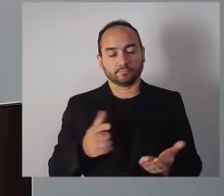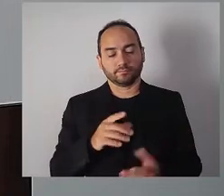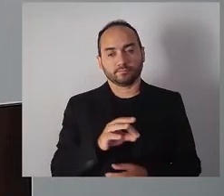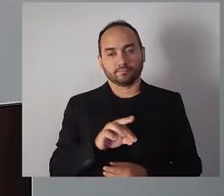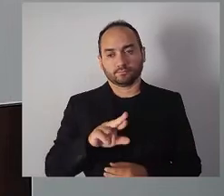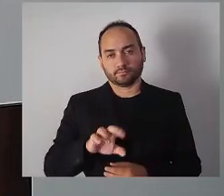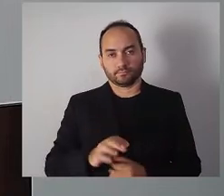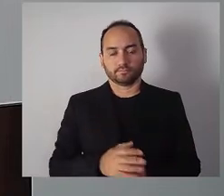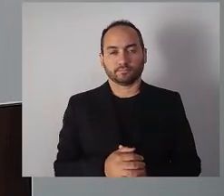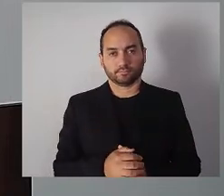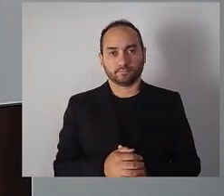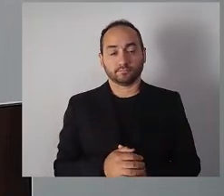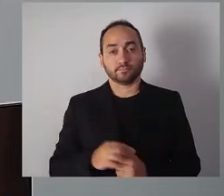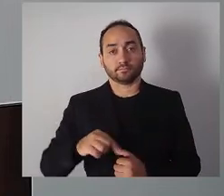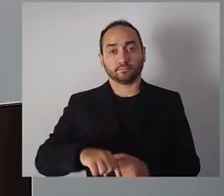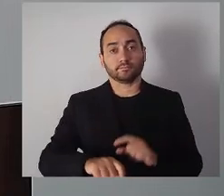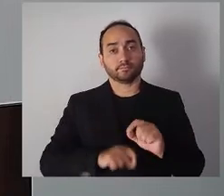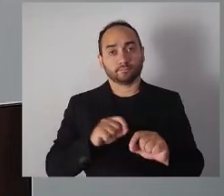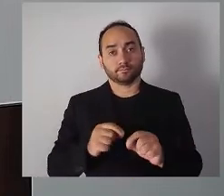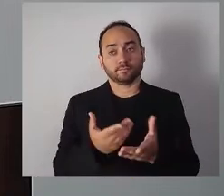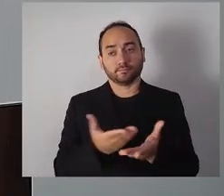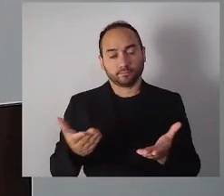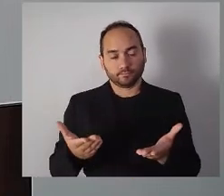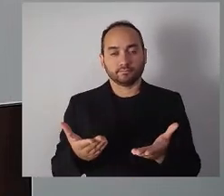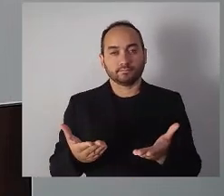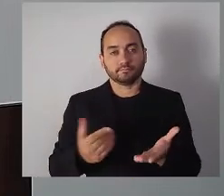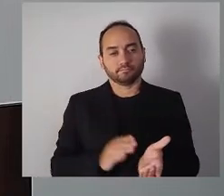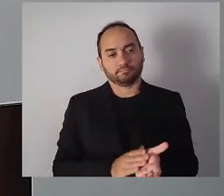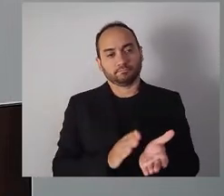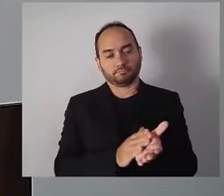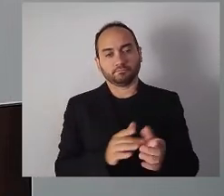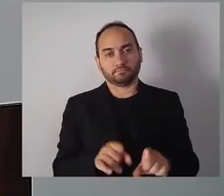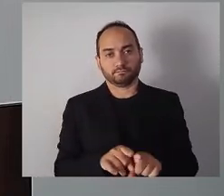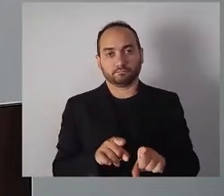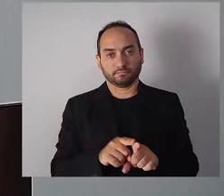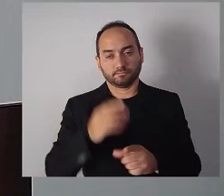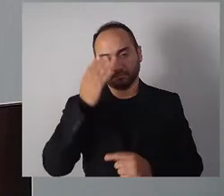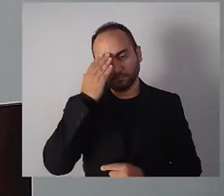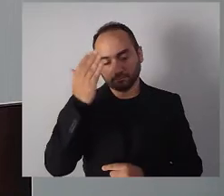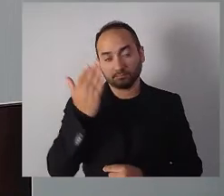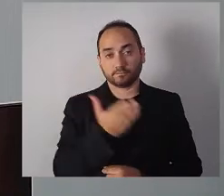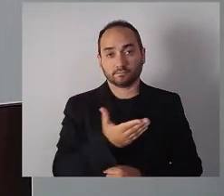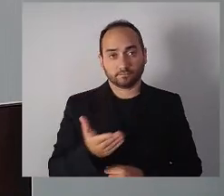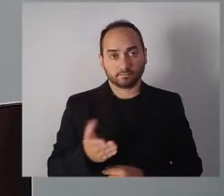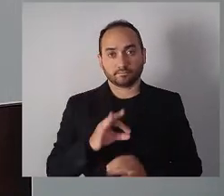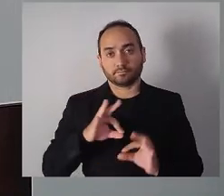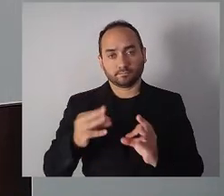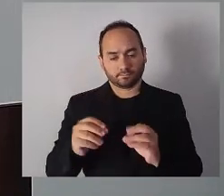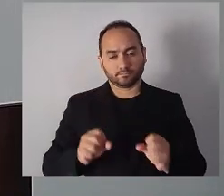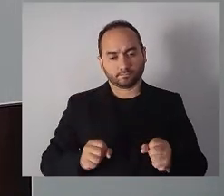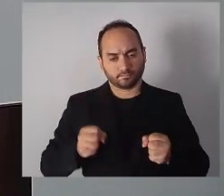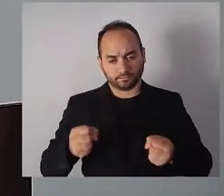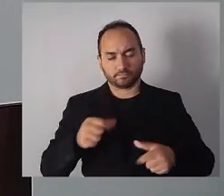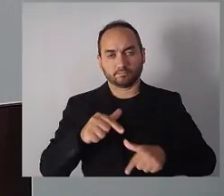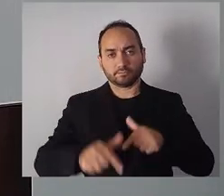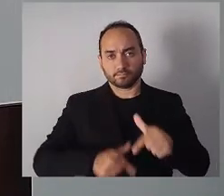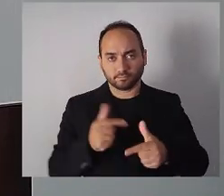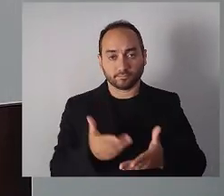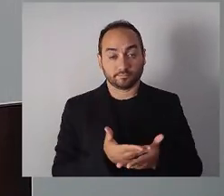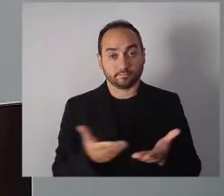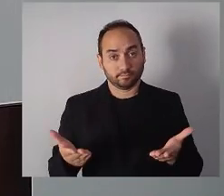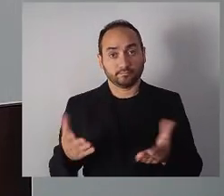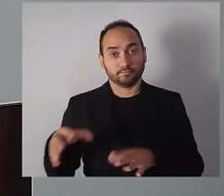eleitoral, e aí os servidores públicos eu também parabenizo e agradeço também por todo o trabalho, por todo o esforço de